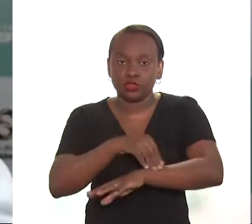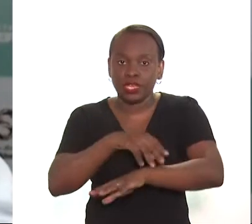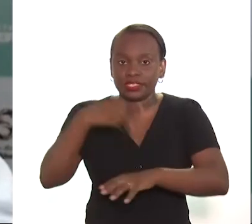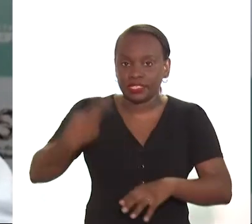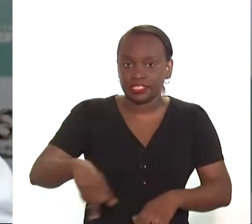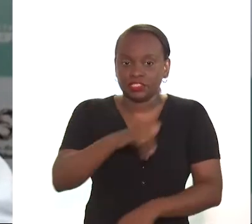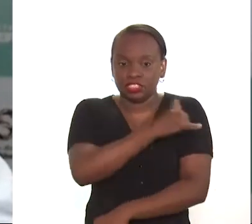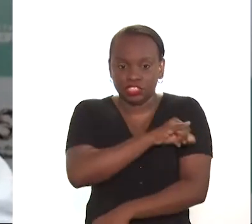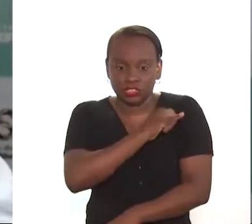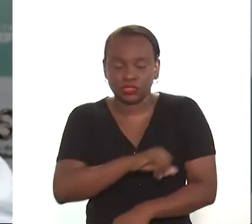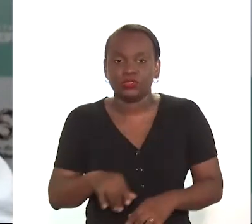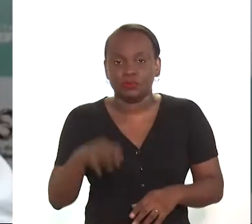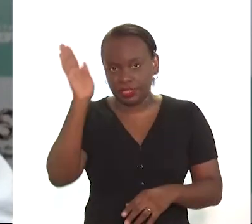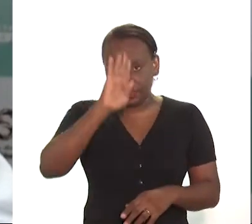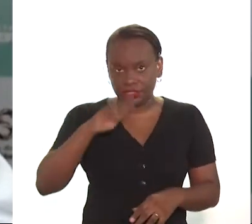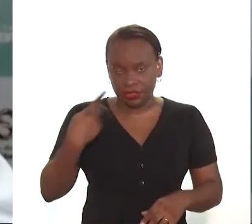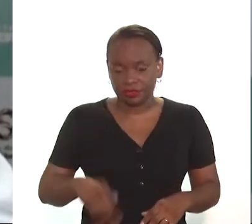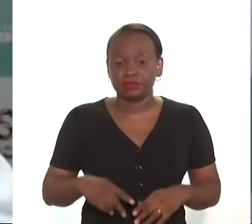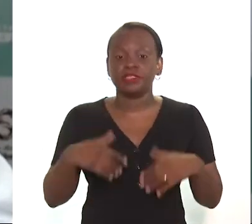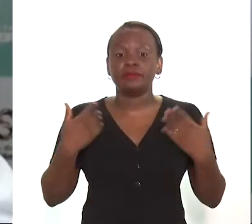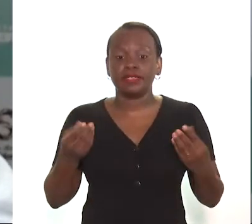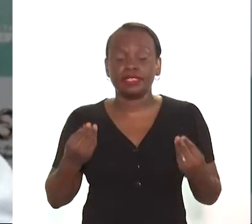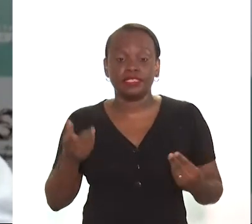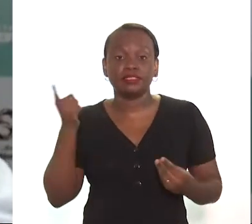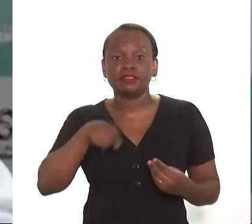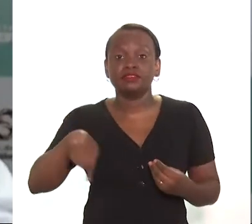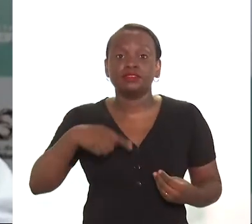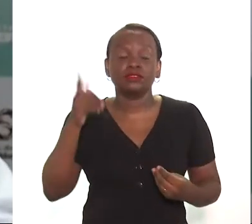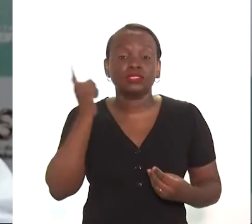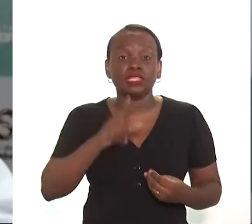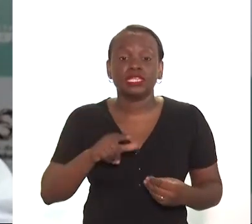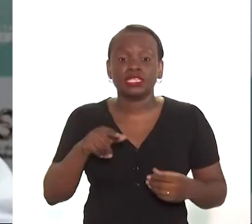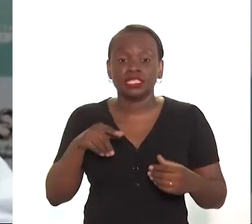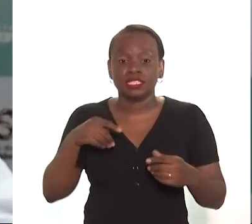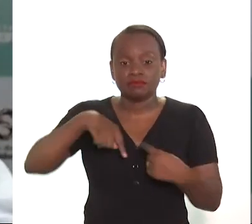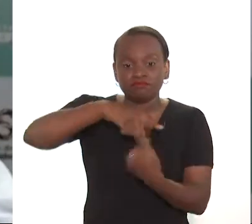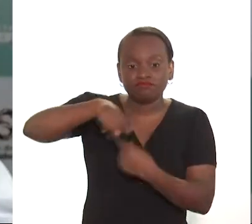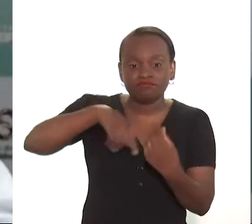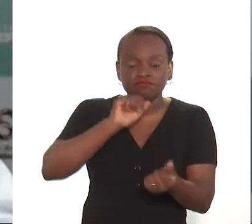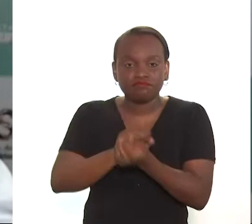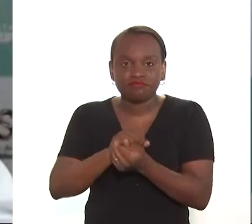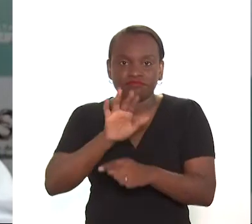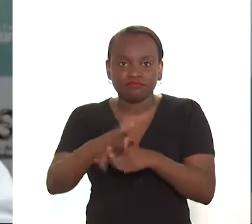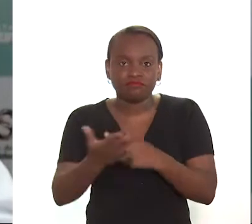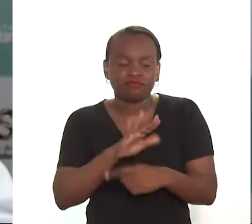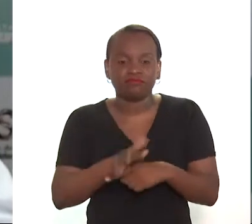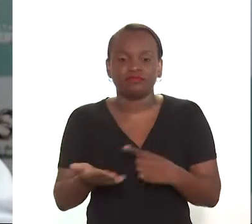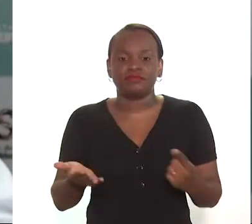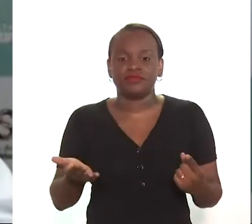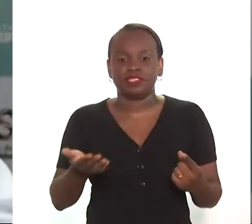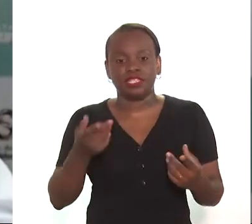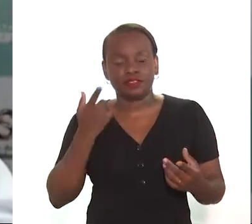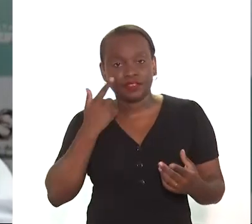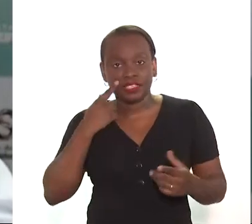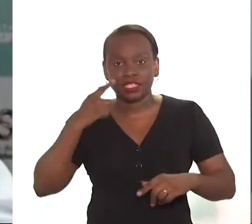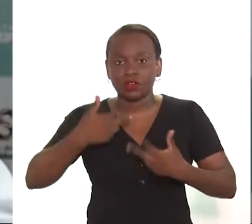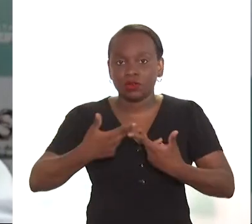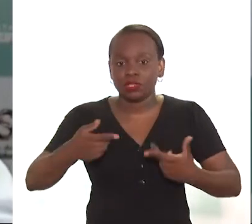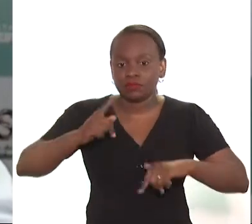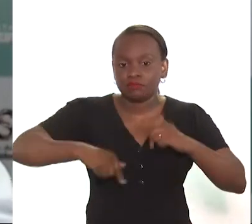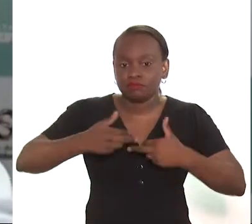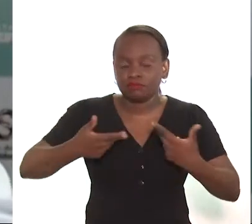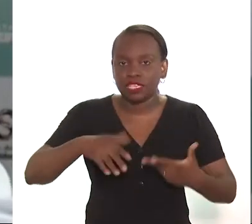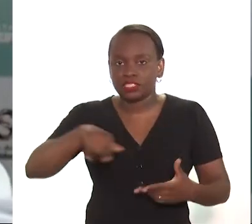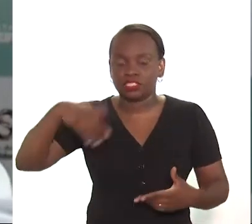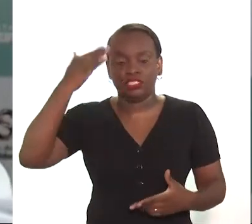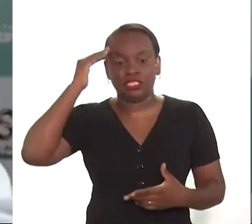da Suécia aqui no Rio de Janeiro, aqui no Brasil, para que a gente possa buscar essa interação, buscar